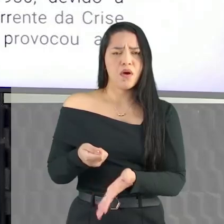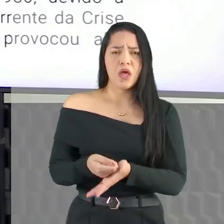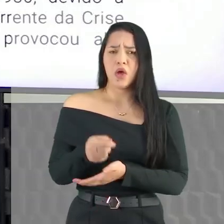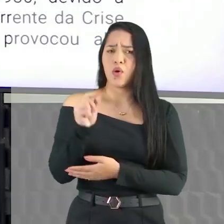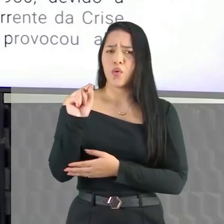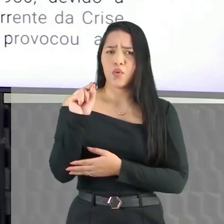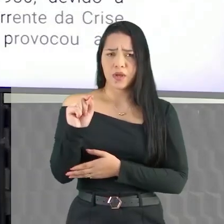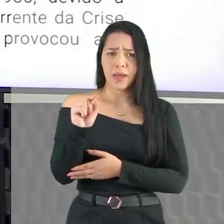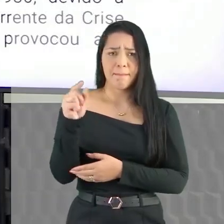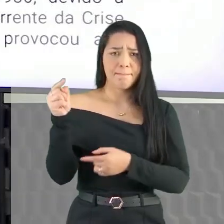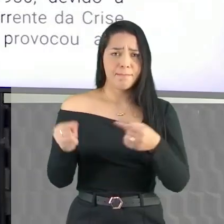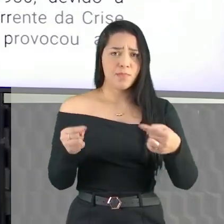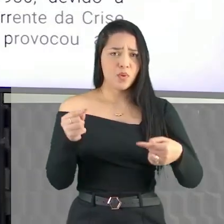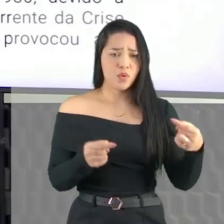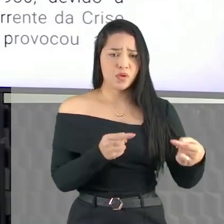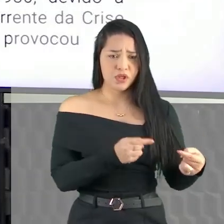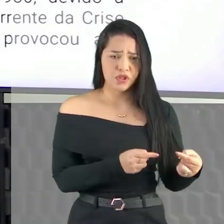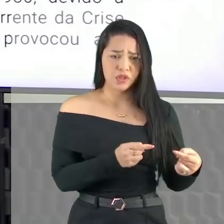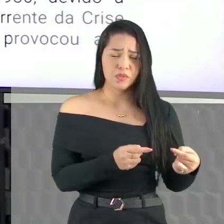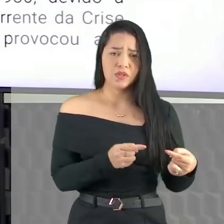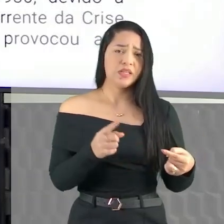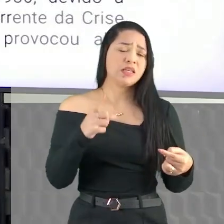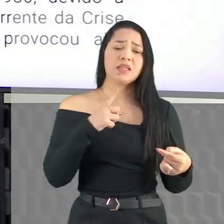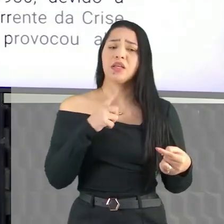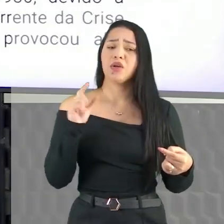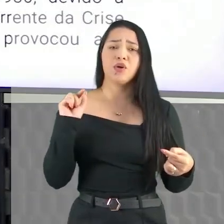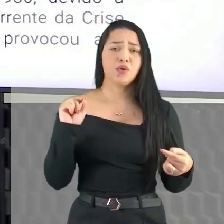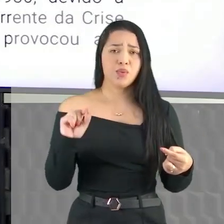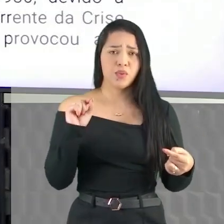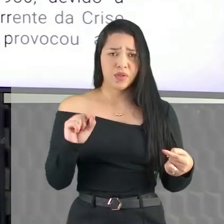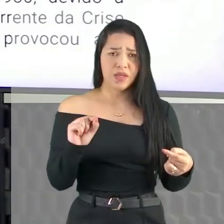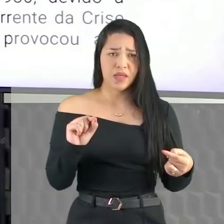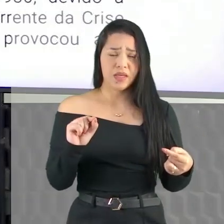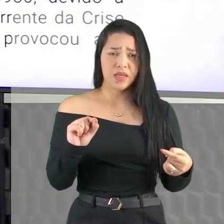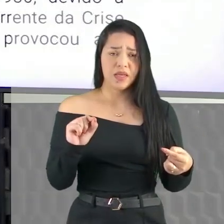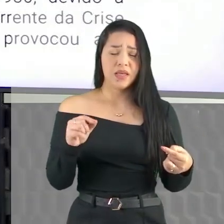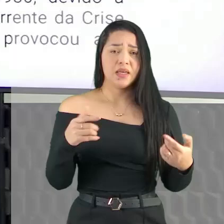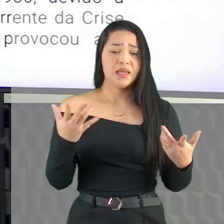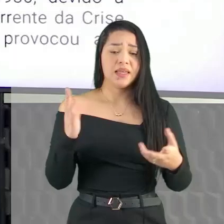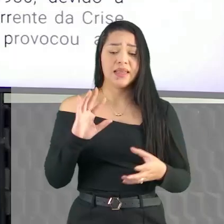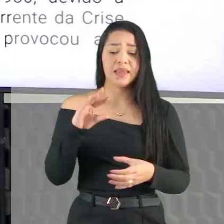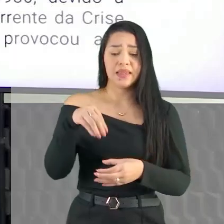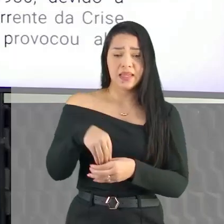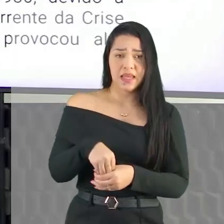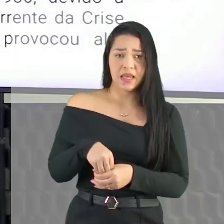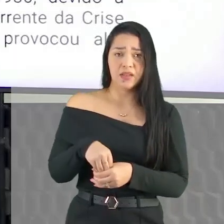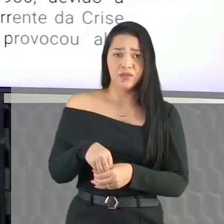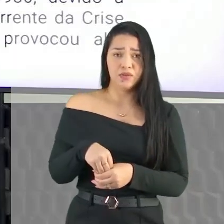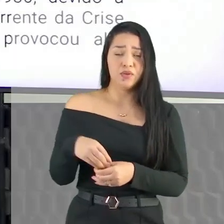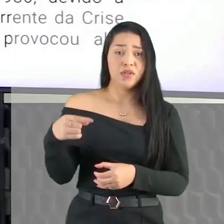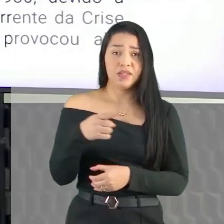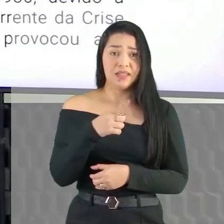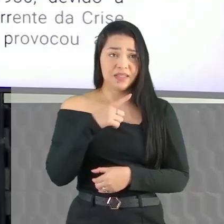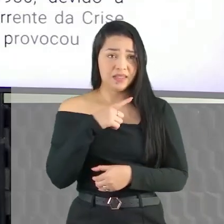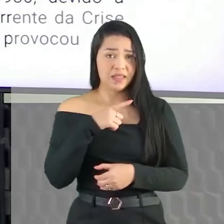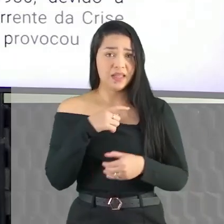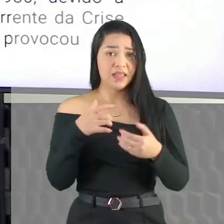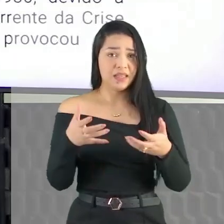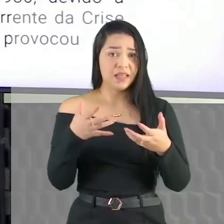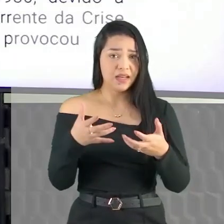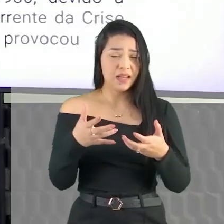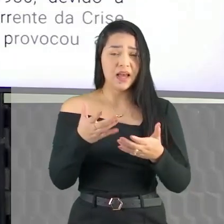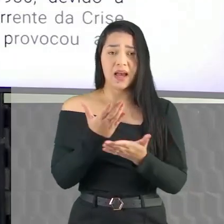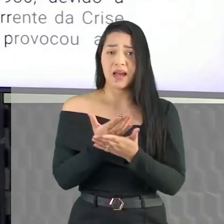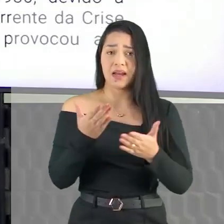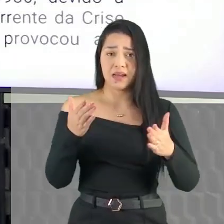regimes políticos que encontraram uma brecha da falência dentro daquele aspecto de tentar